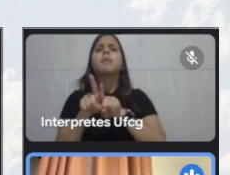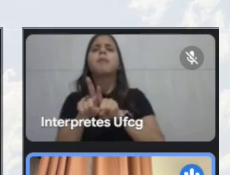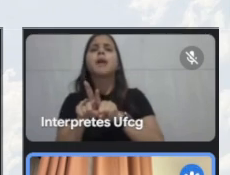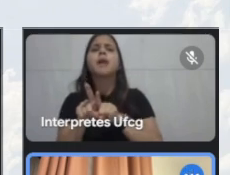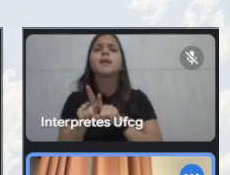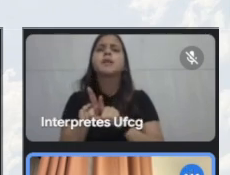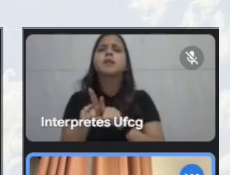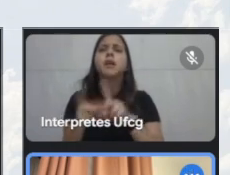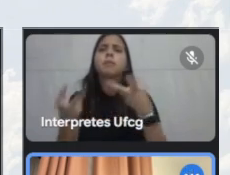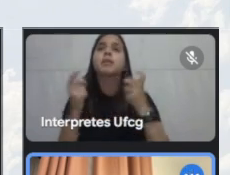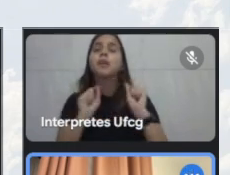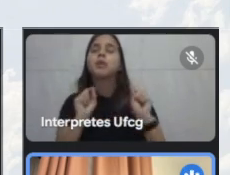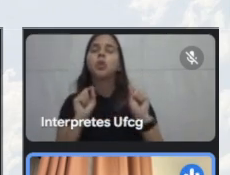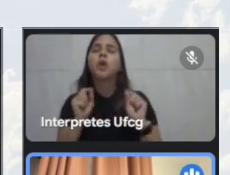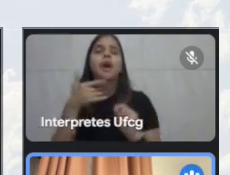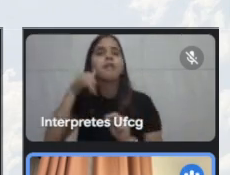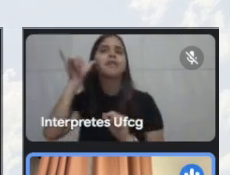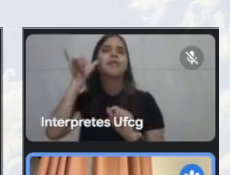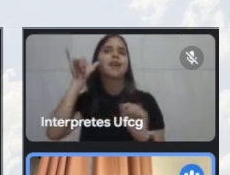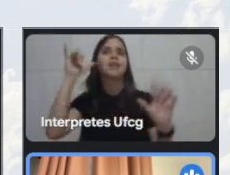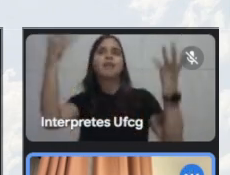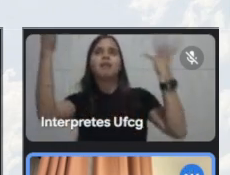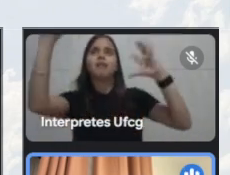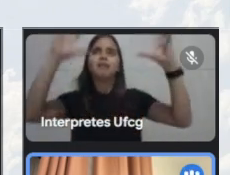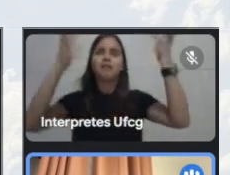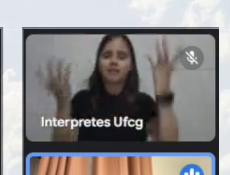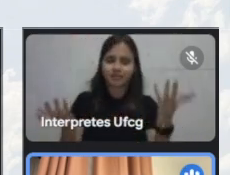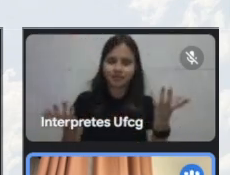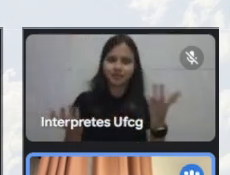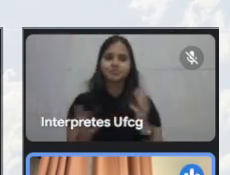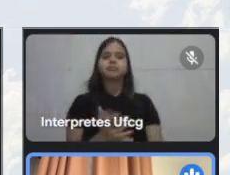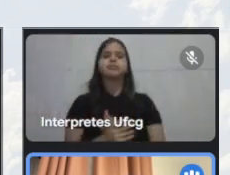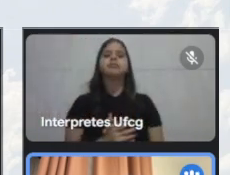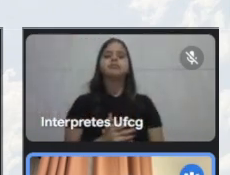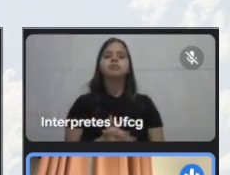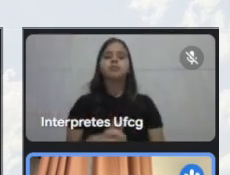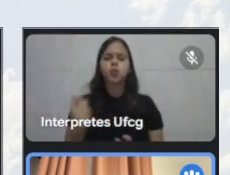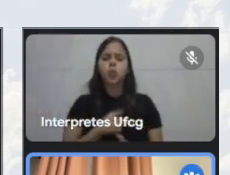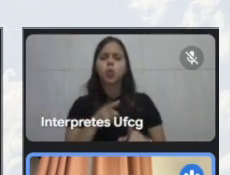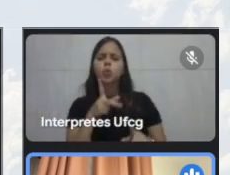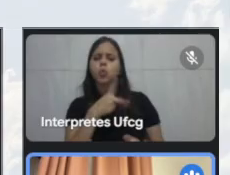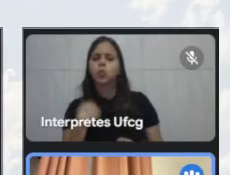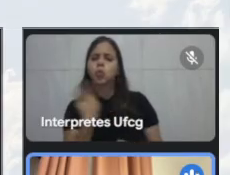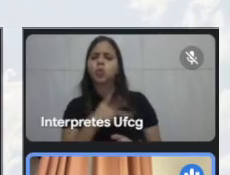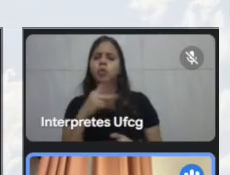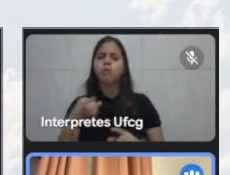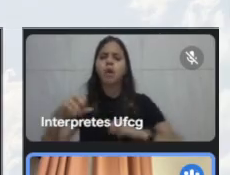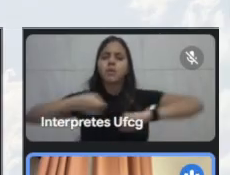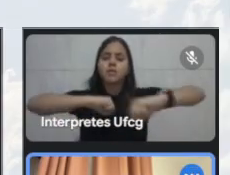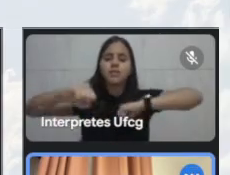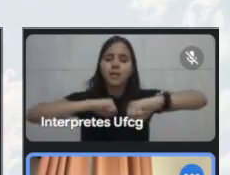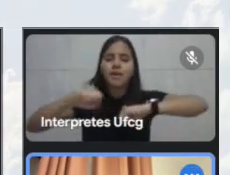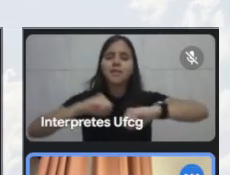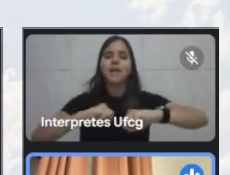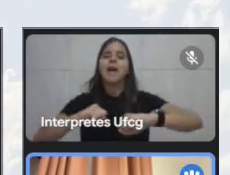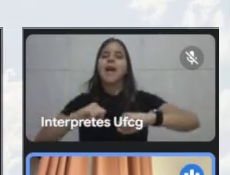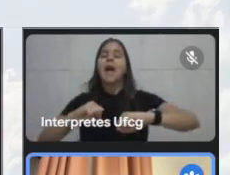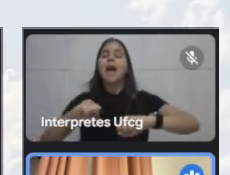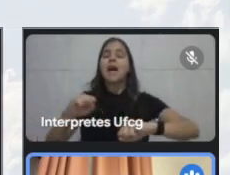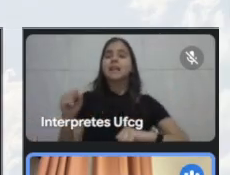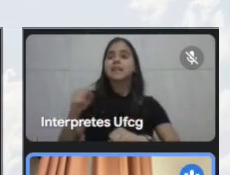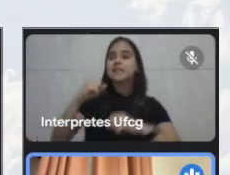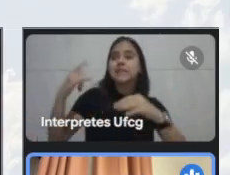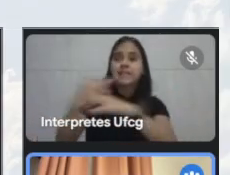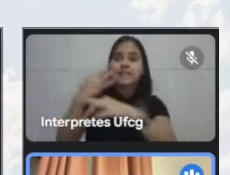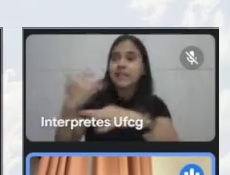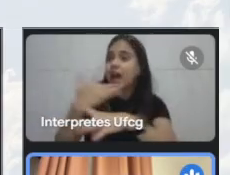mudanças climáticas. Então, nesse contexto, a gente acaba debatendo um pouco sobre cidades sensíveis à água.